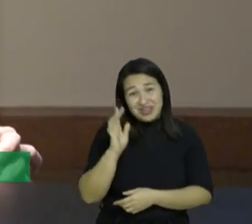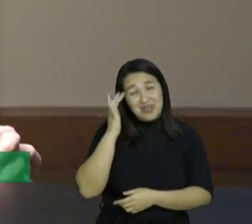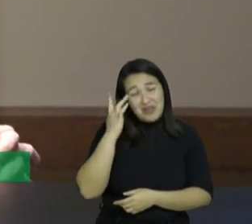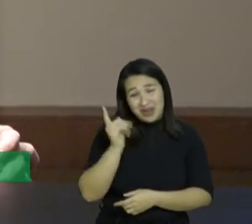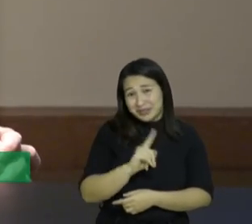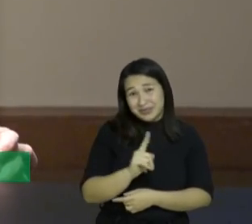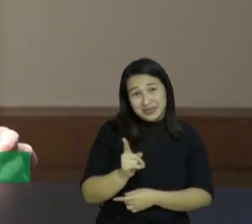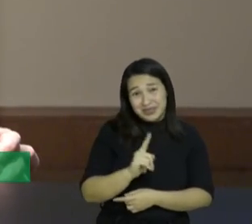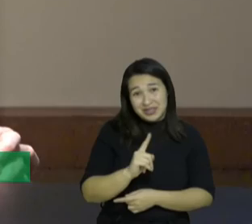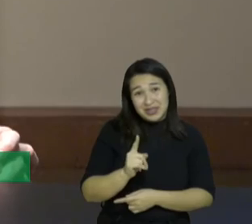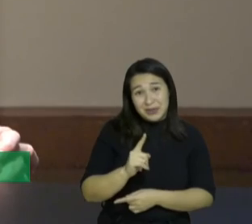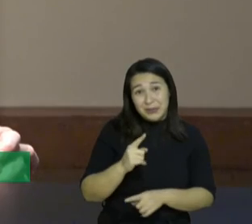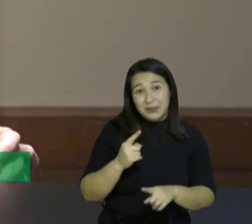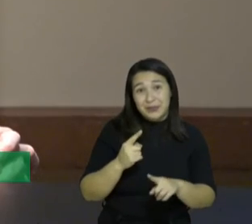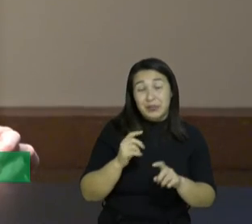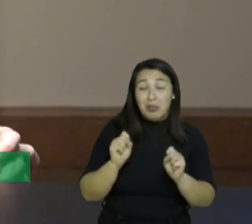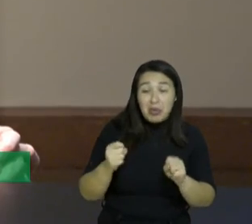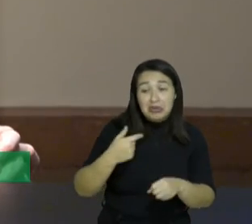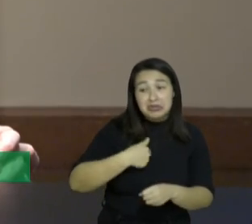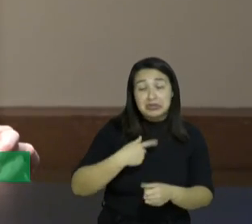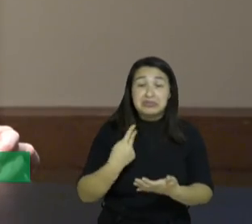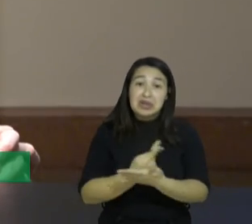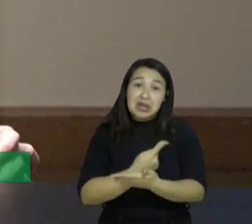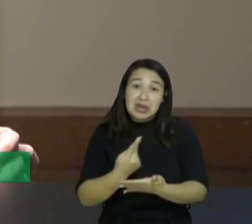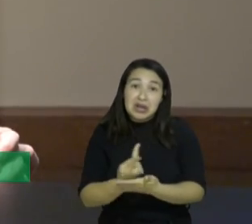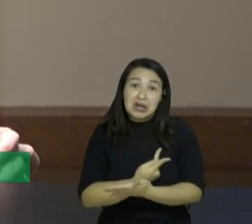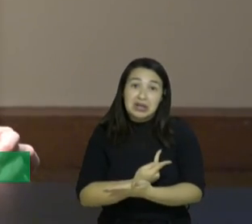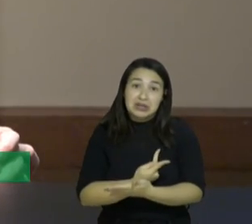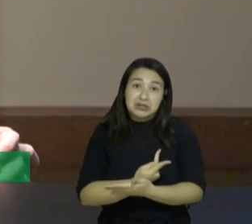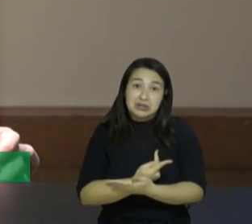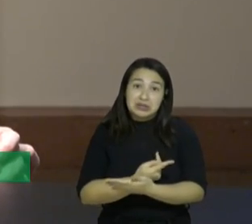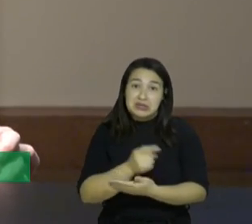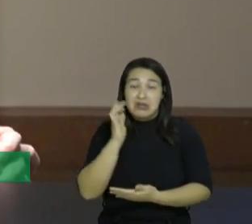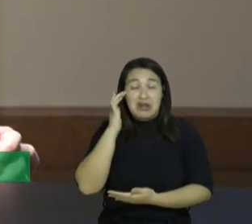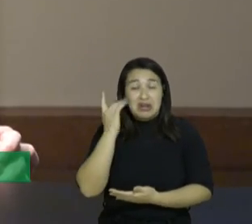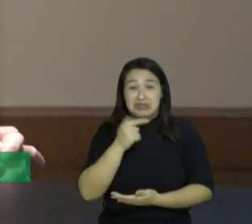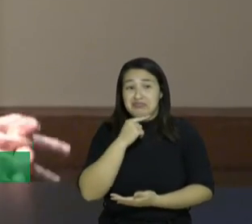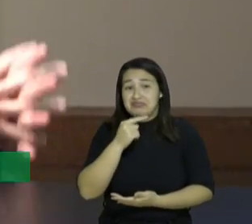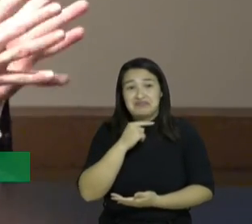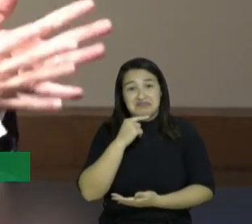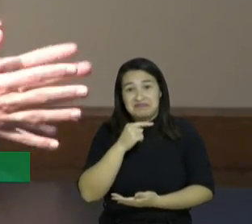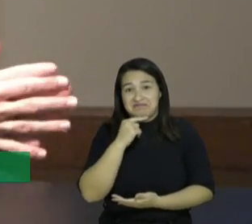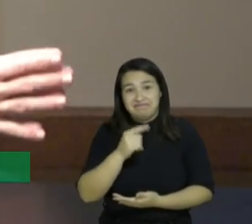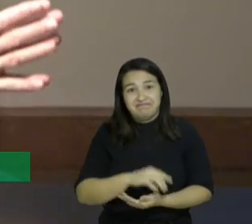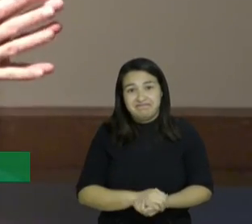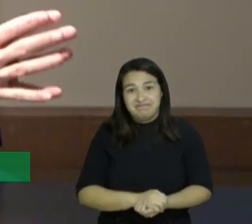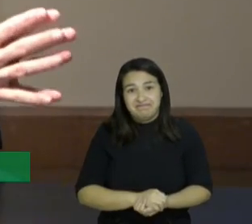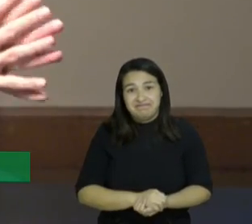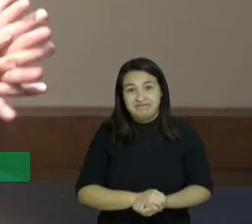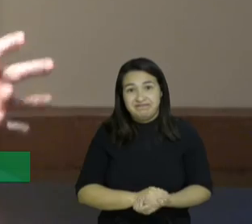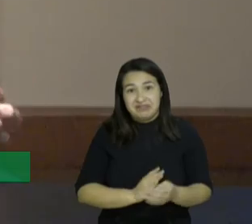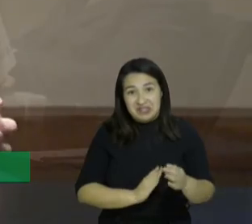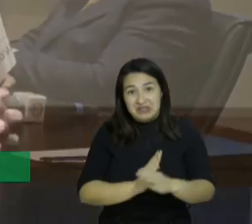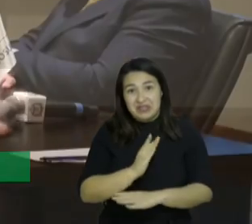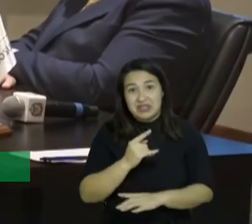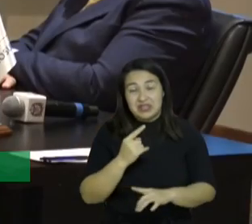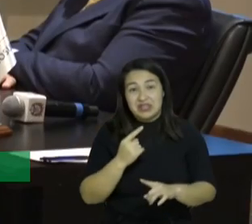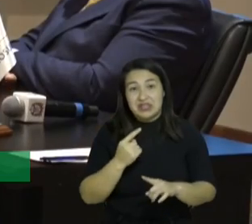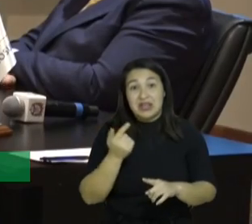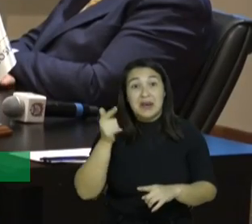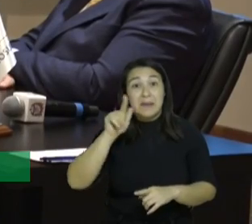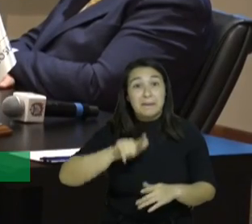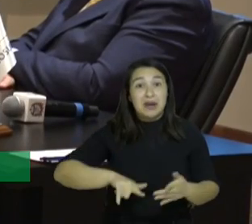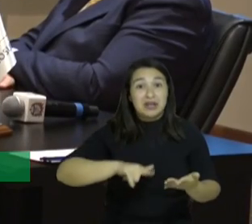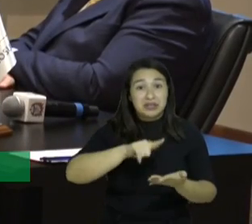errado mas eu sou bastante cético eh quanto a a a possibilidade de realizar esse acordo ele ir adiante e ainda mais ser ratificado